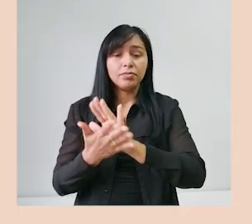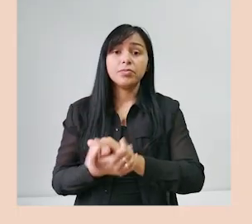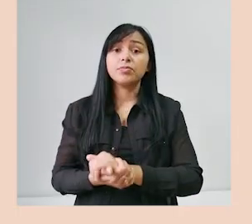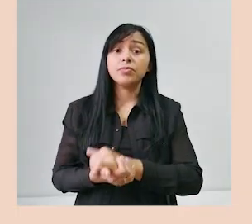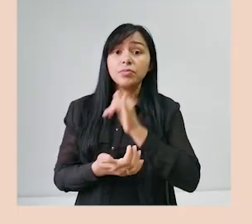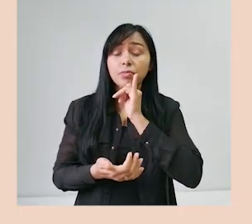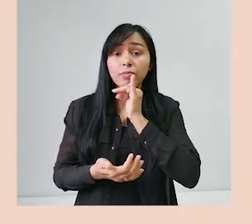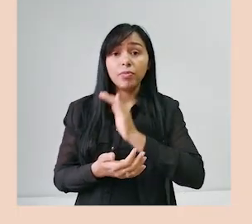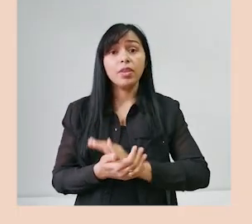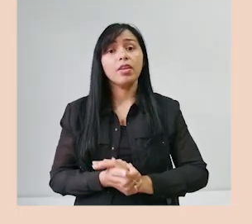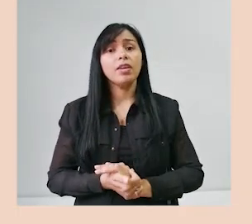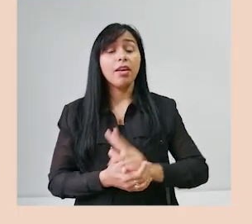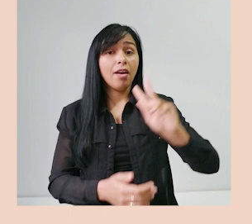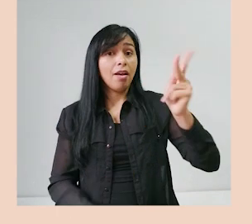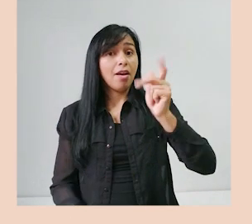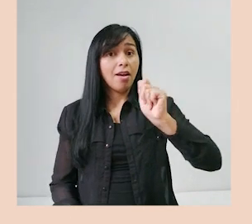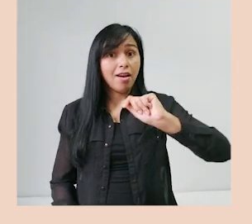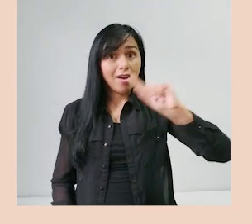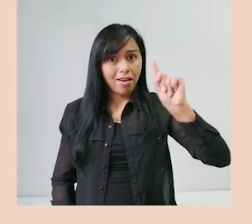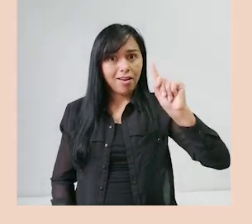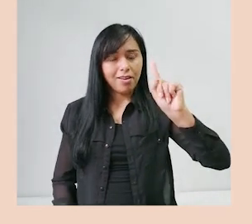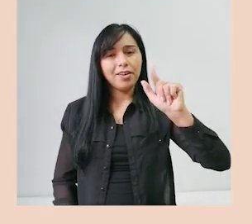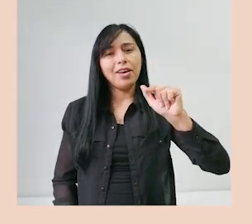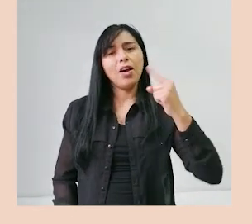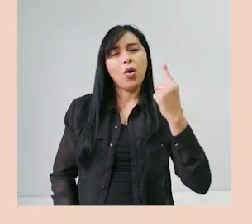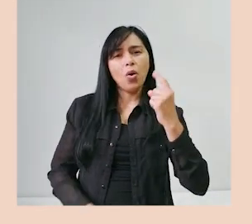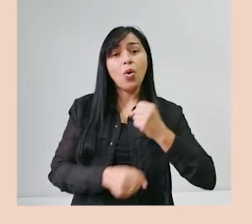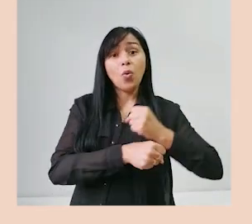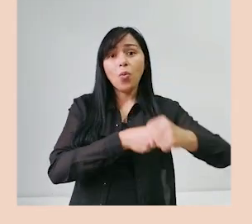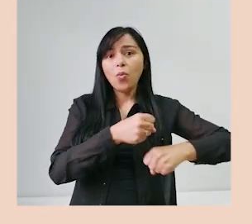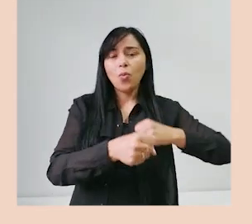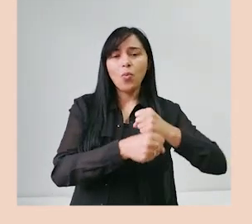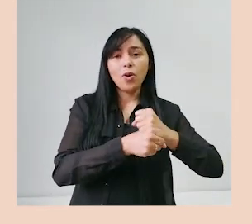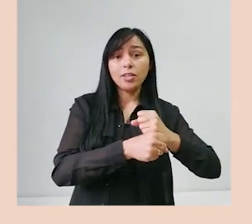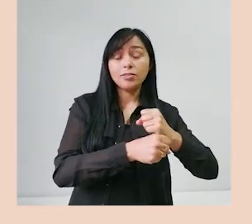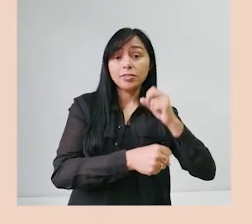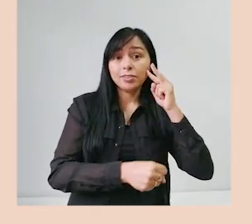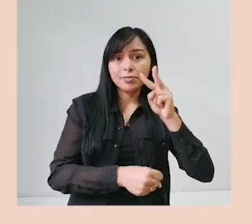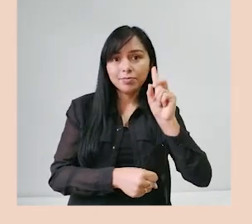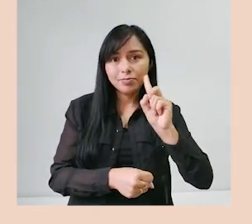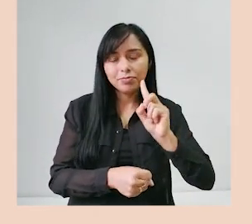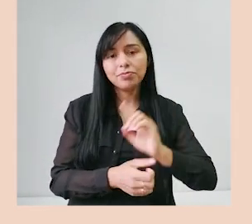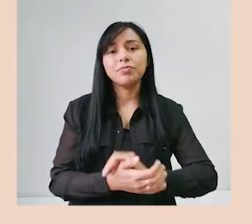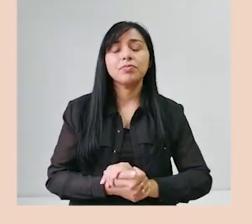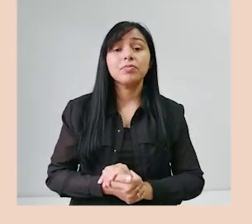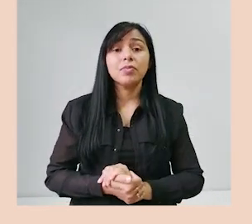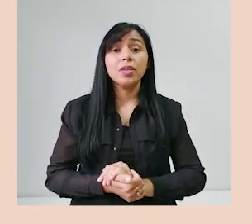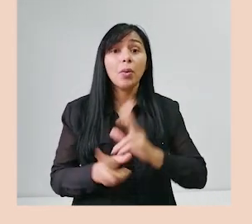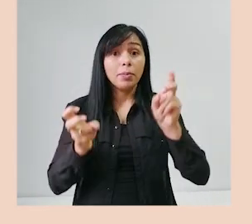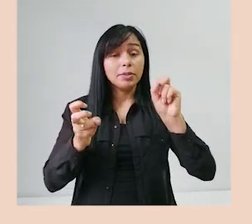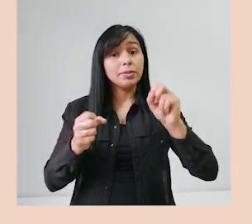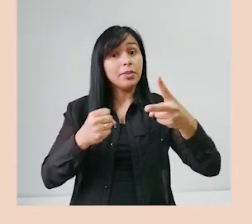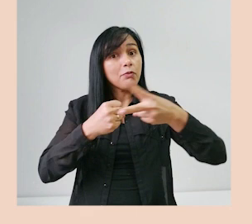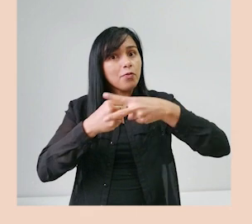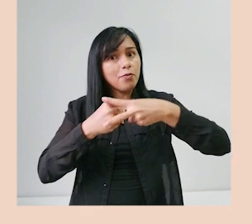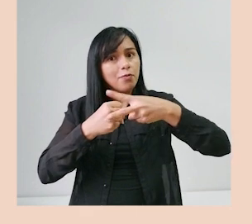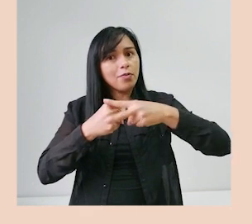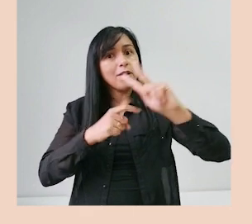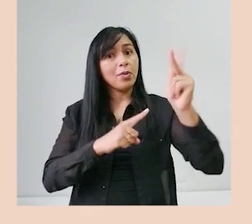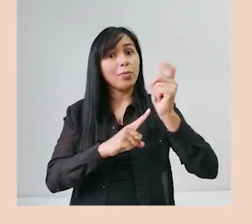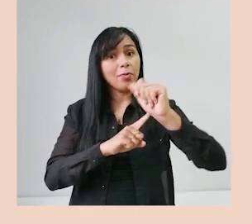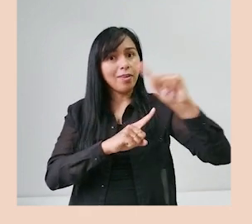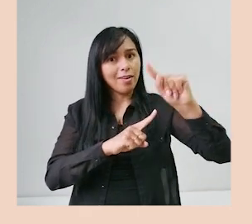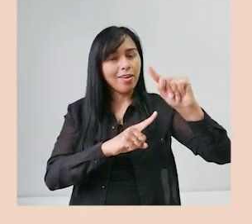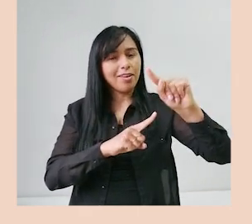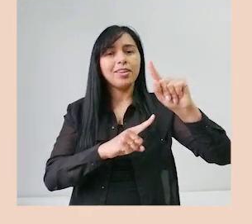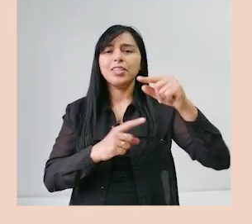há um ano não aparece nós temos aí um verbo impessoal que não está atribuindo a ação dele a nenhum